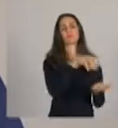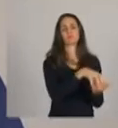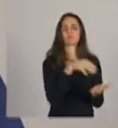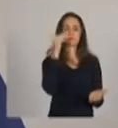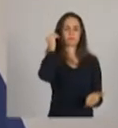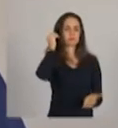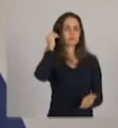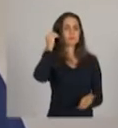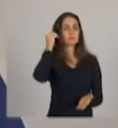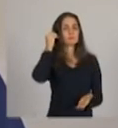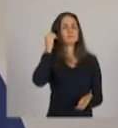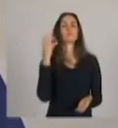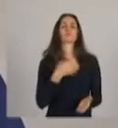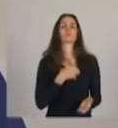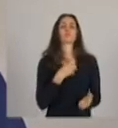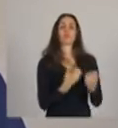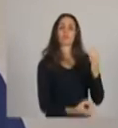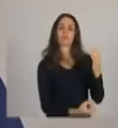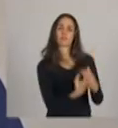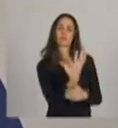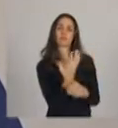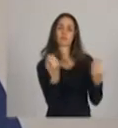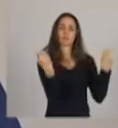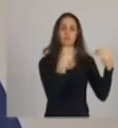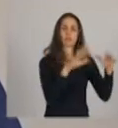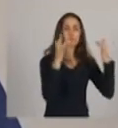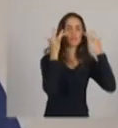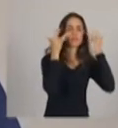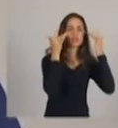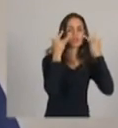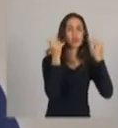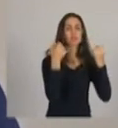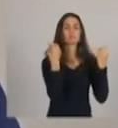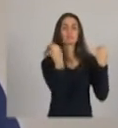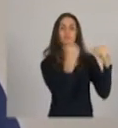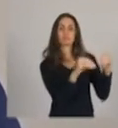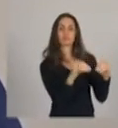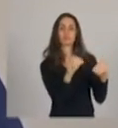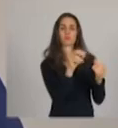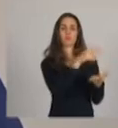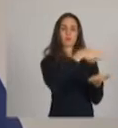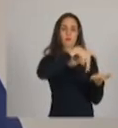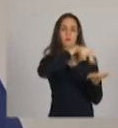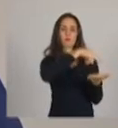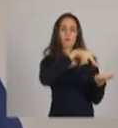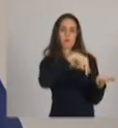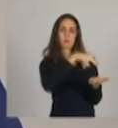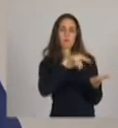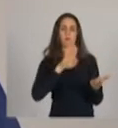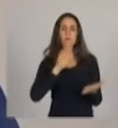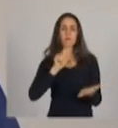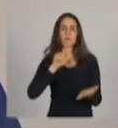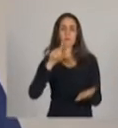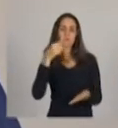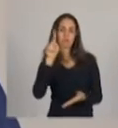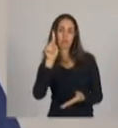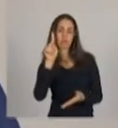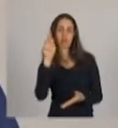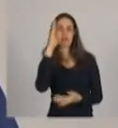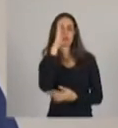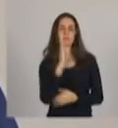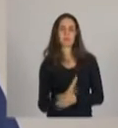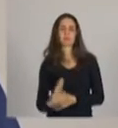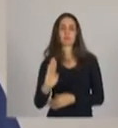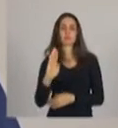introduziu a dança afro-cênica nos teatros baianos, com o Balé Brasileiro da Bahia, conhecido como